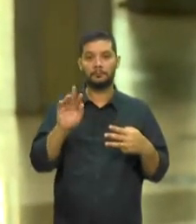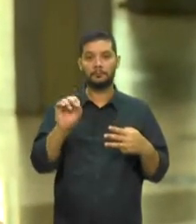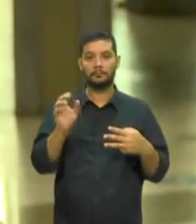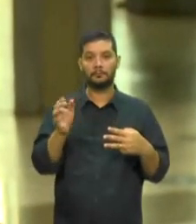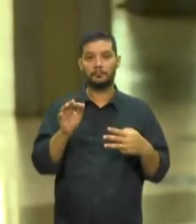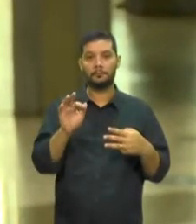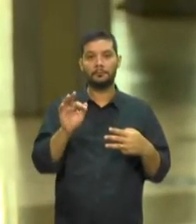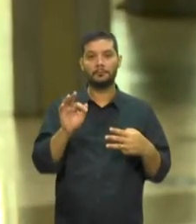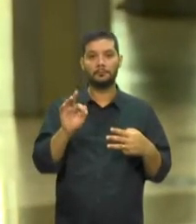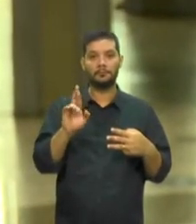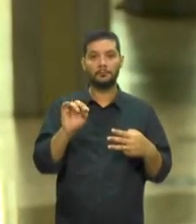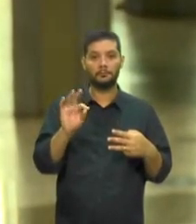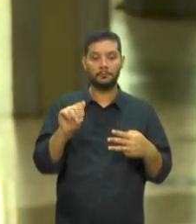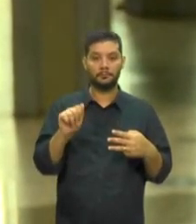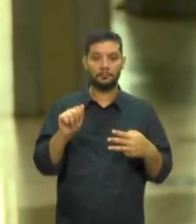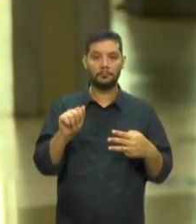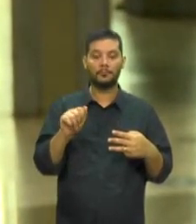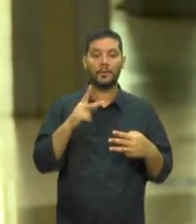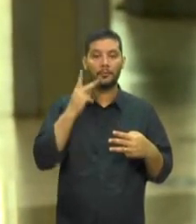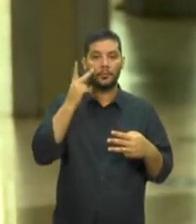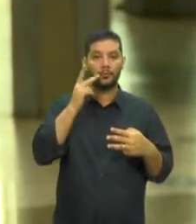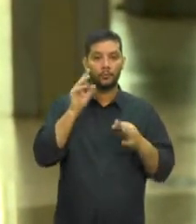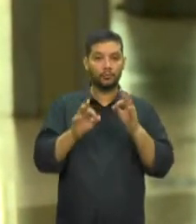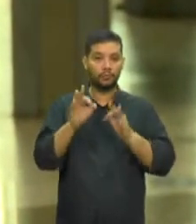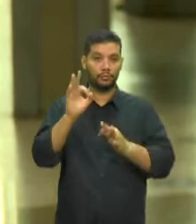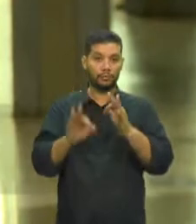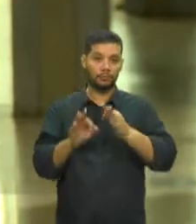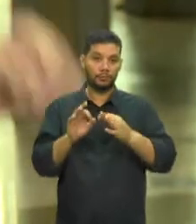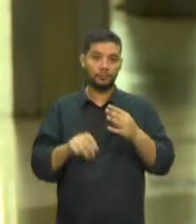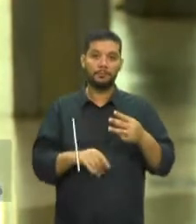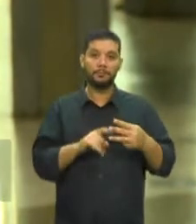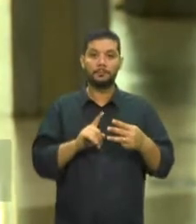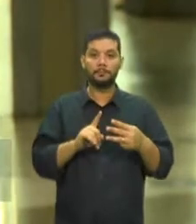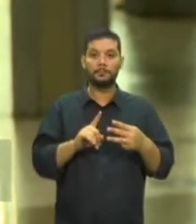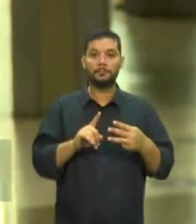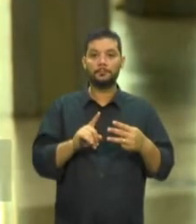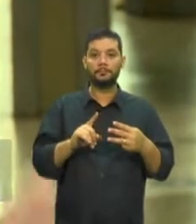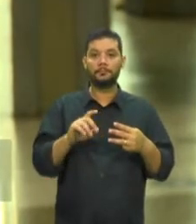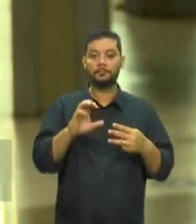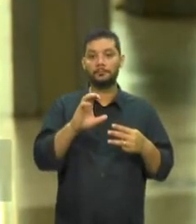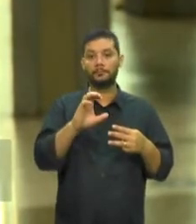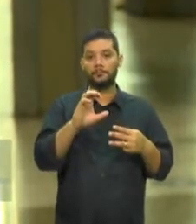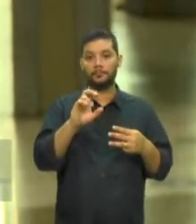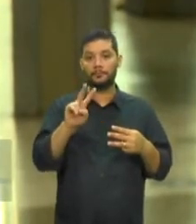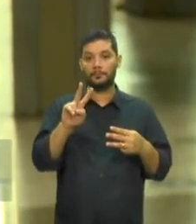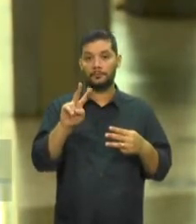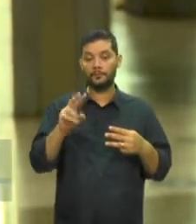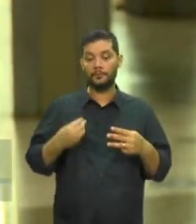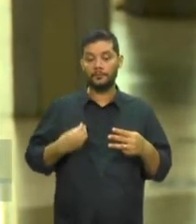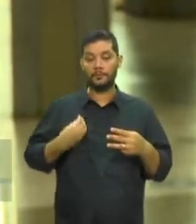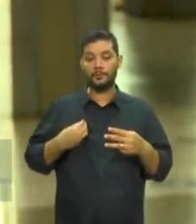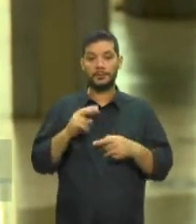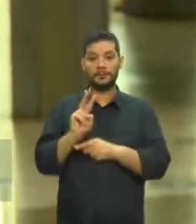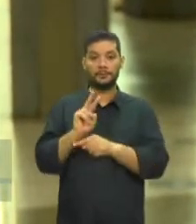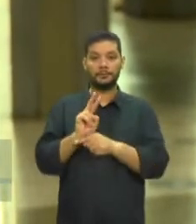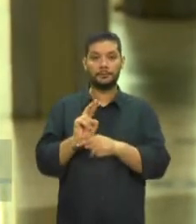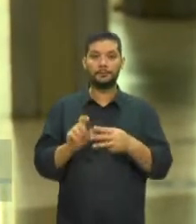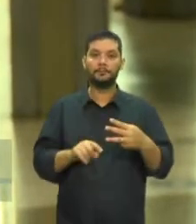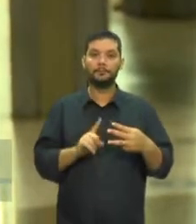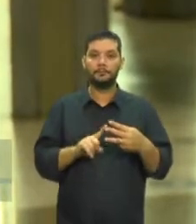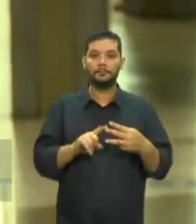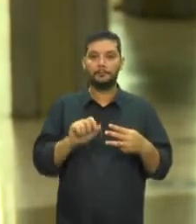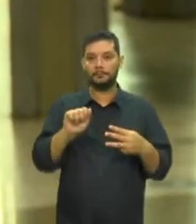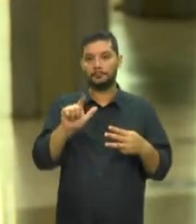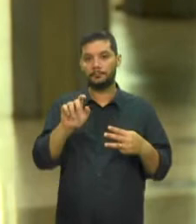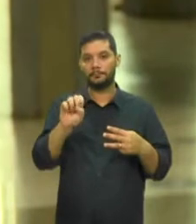Neto, que é promotor de justiça e é coordenador do programa Vidas Preservadas do Ministério Público. Tá? A doutora Alessandra